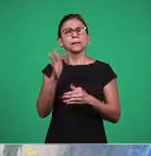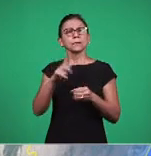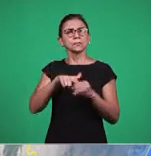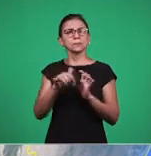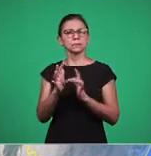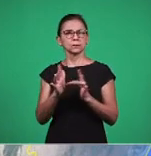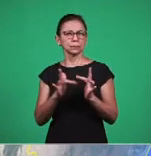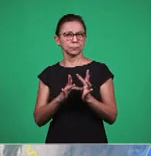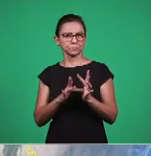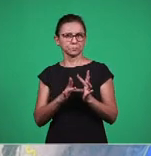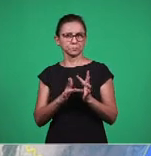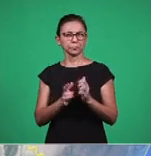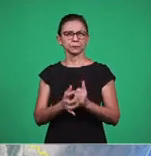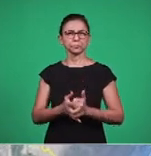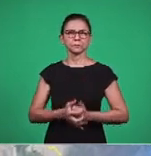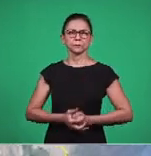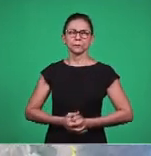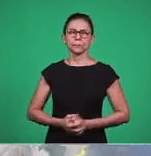Senhor Jesus.